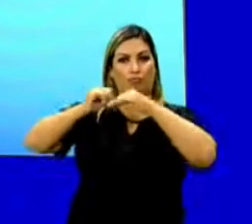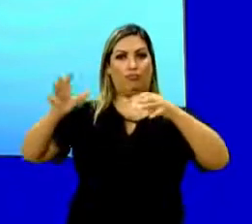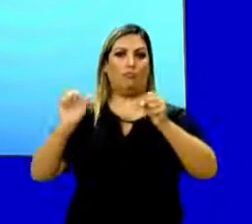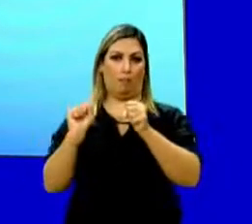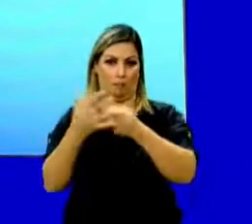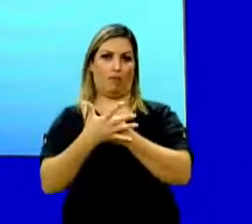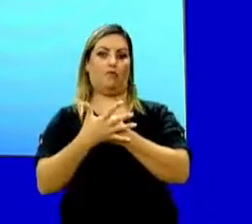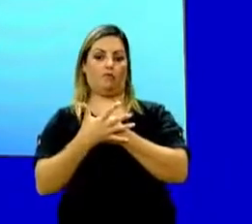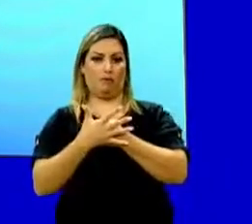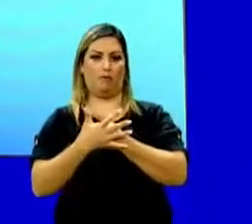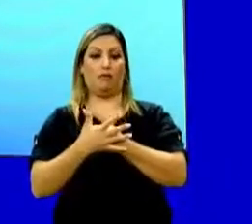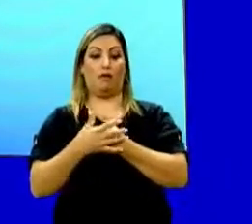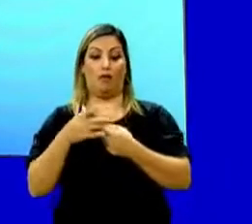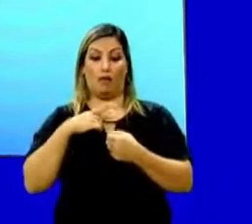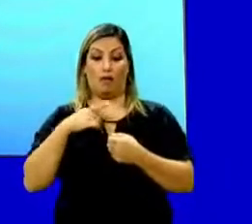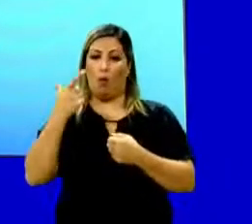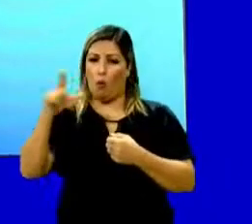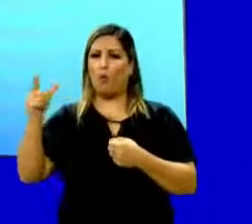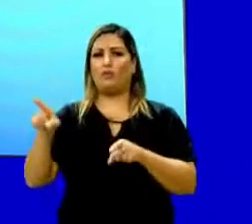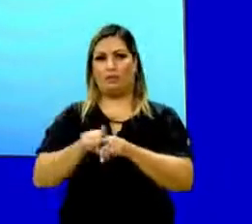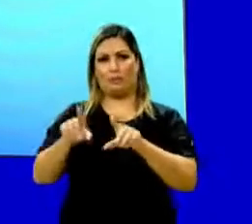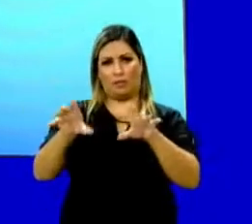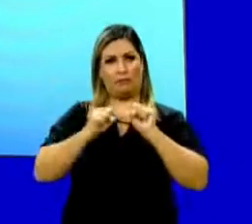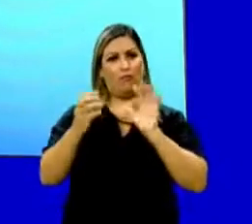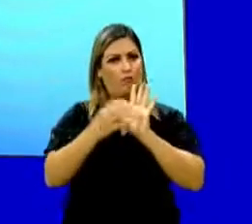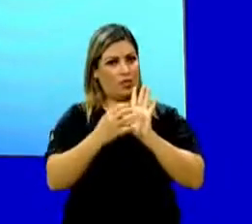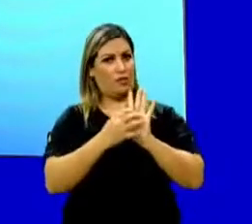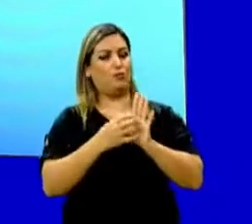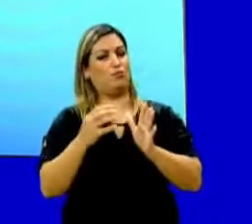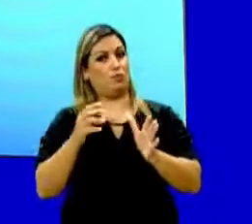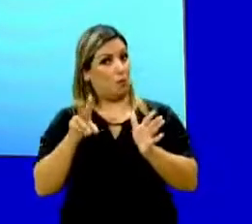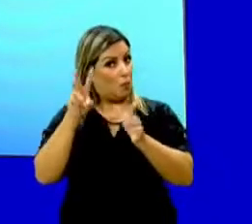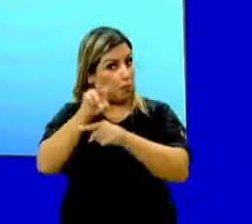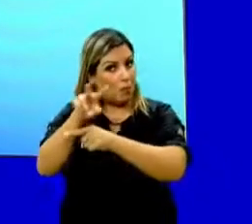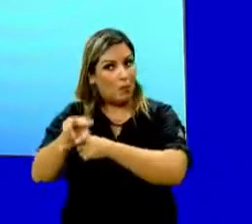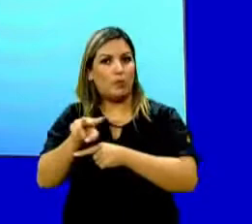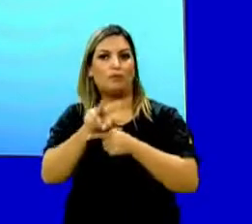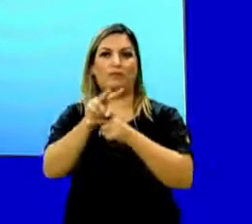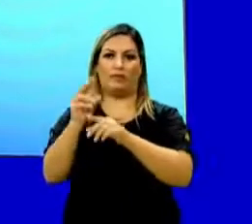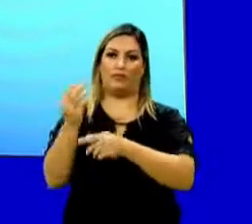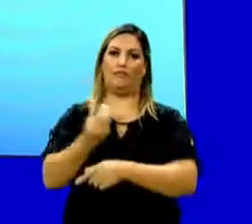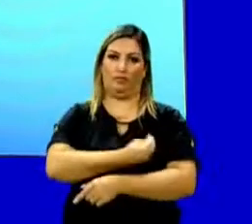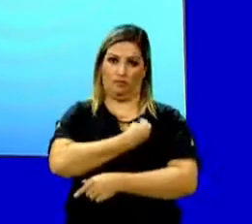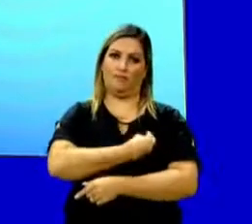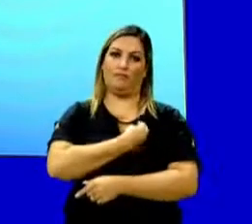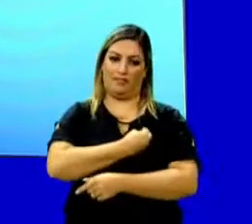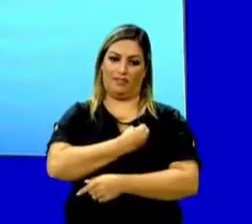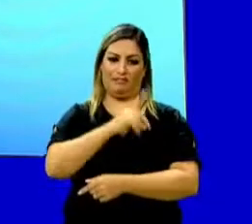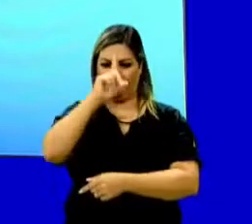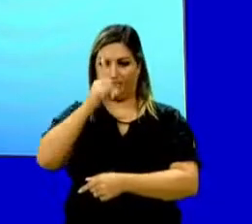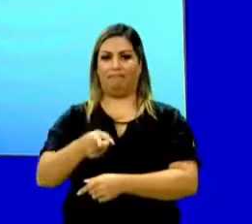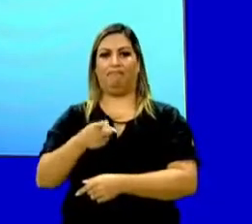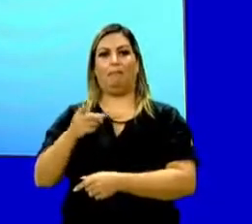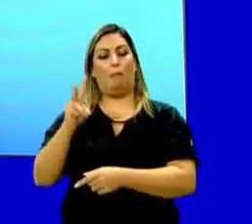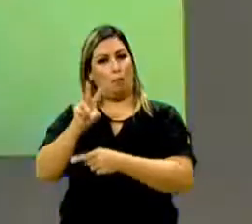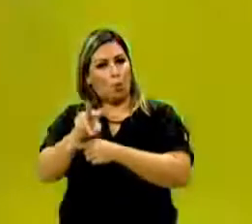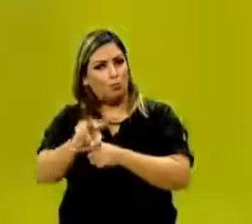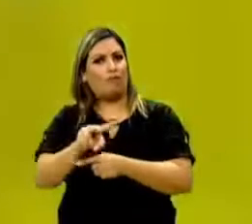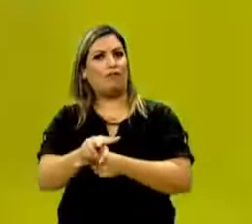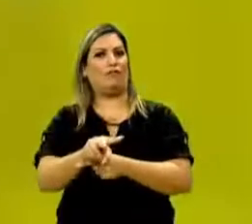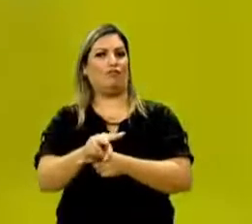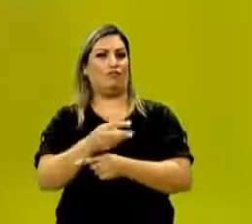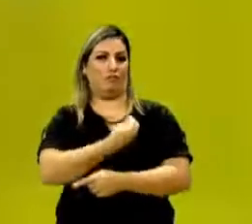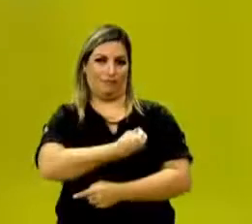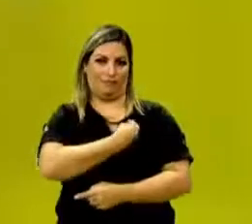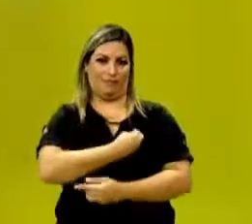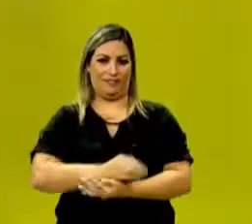outras viroses. Proteja a vida. Olha, novamente, um verbo aqui no imperativo que dá essa ordem.